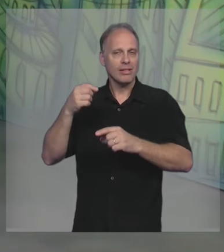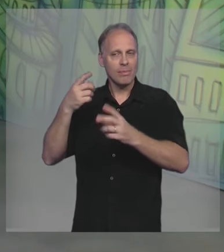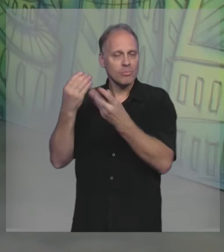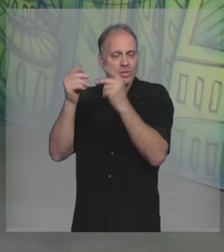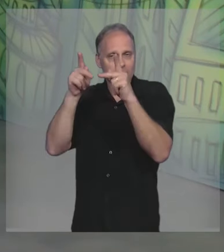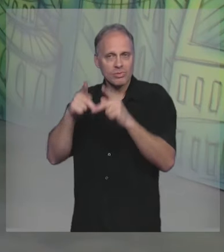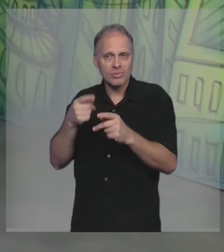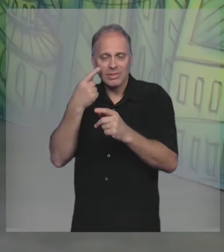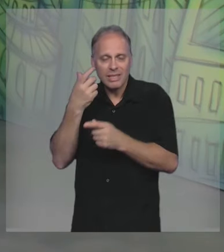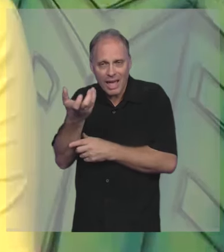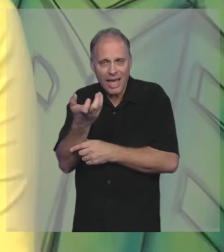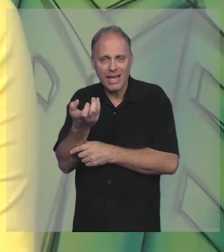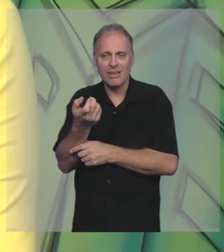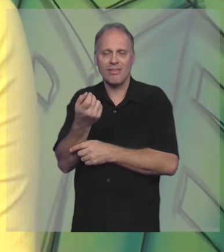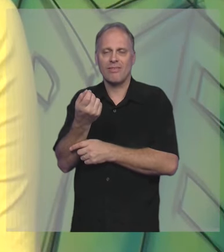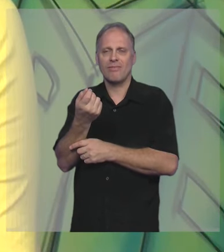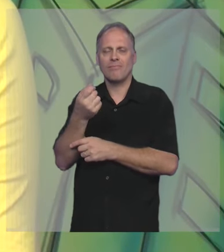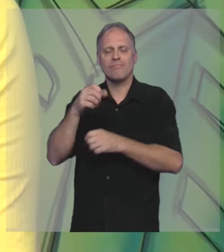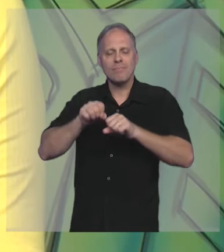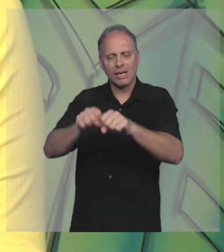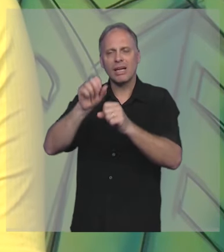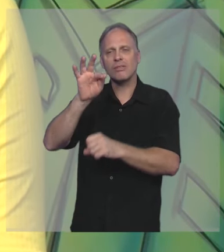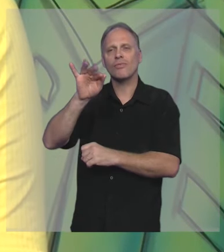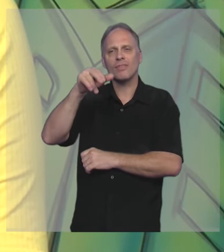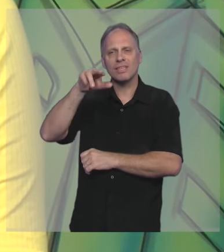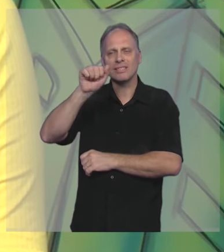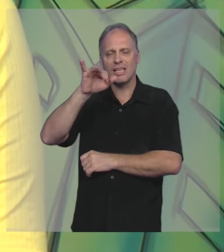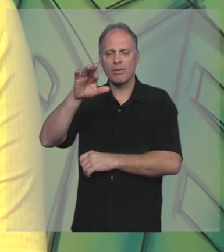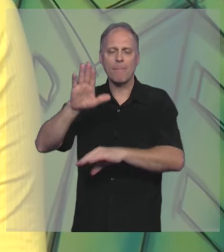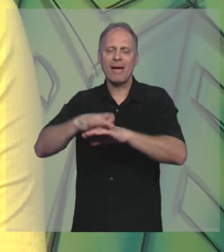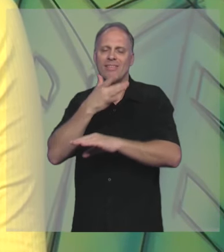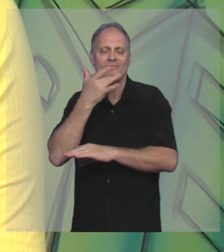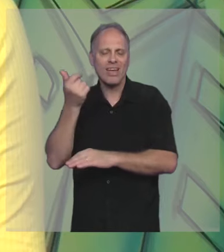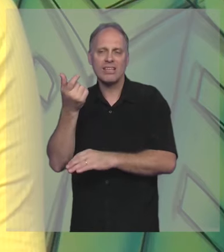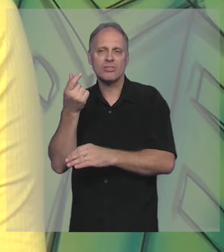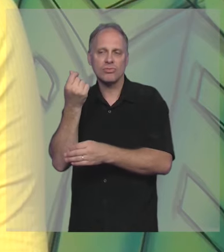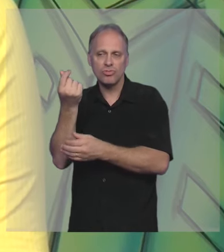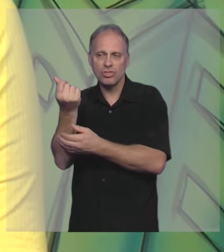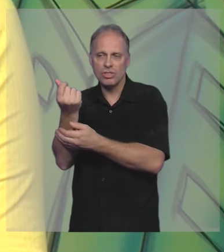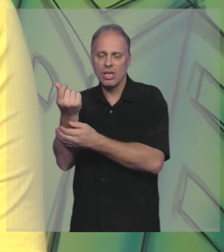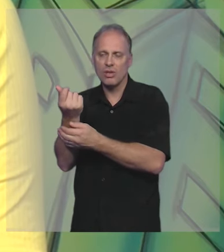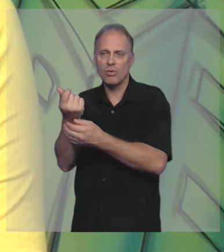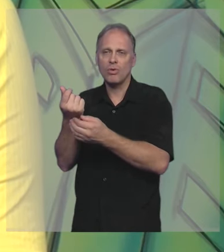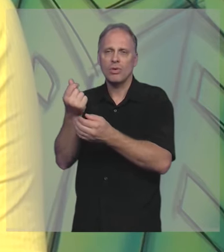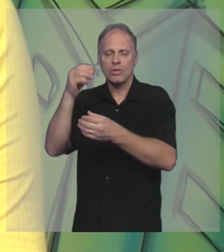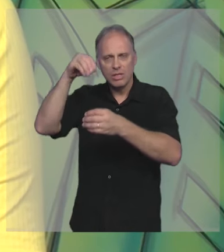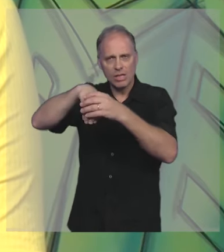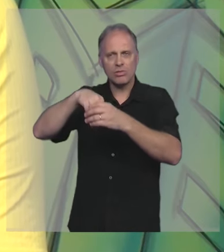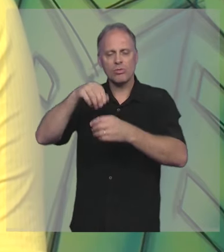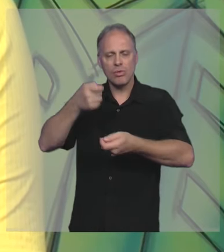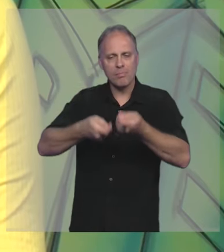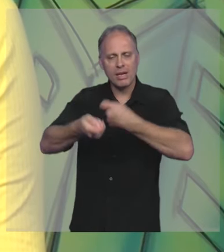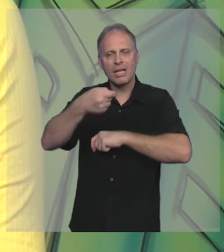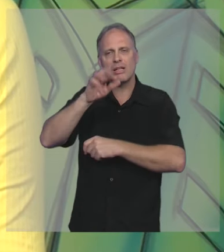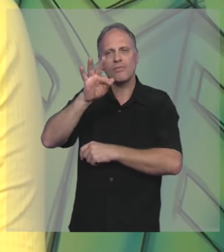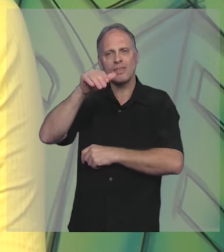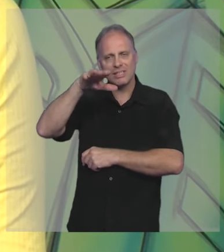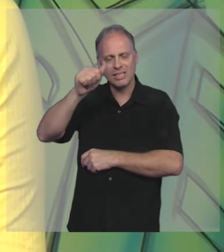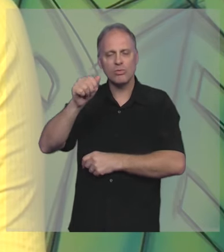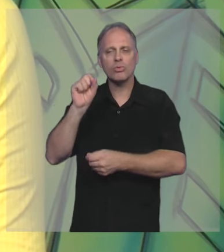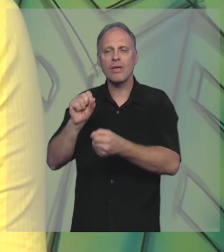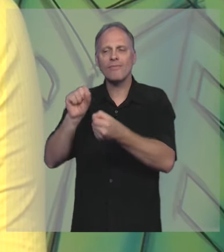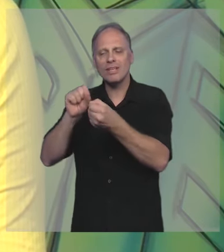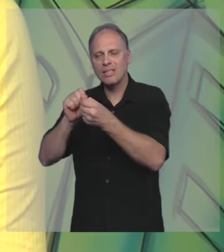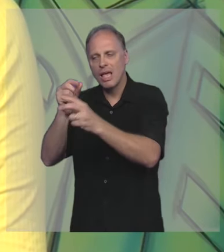mercado financeiro. Então, é mais fácil, às vezes, conseguir dinheiro, um investimento no mercado financeiro, do que tu ter que fazer